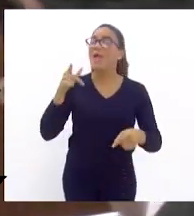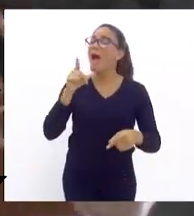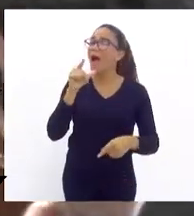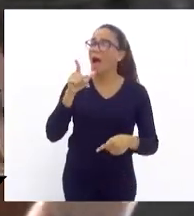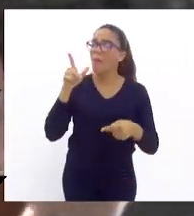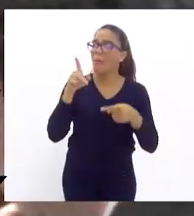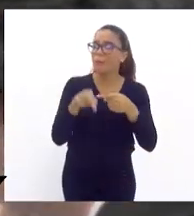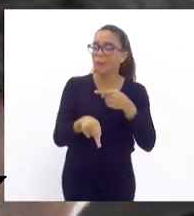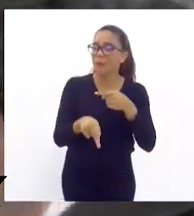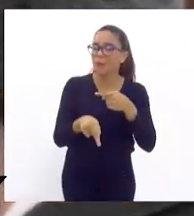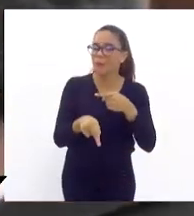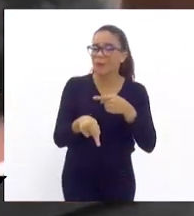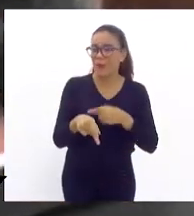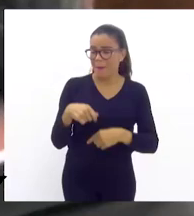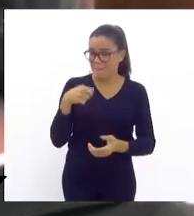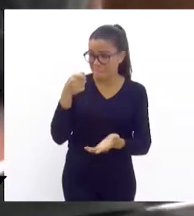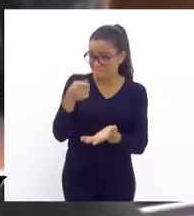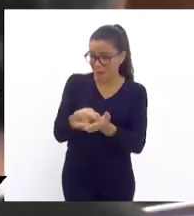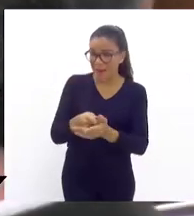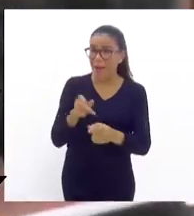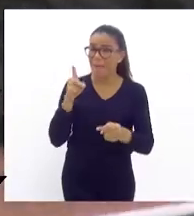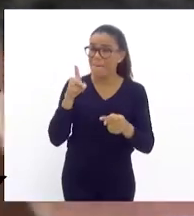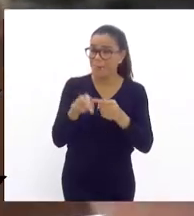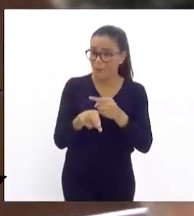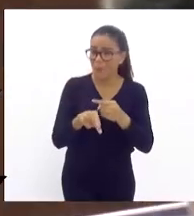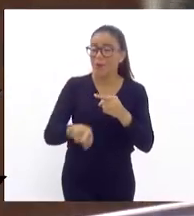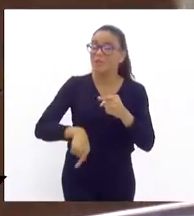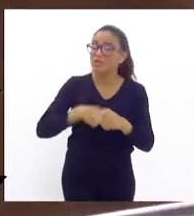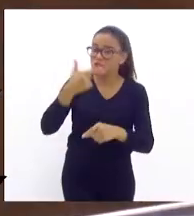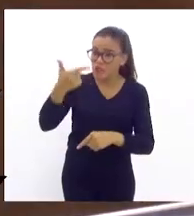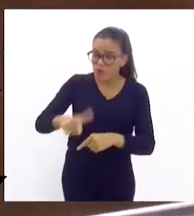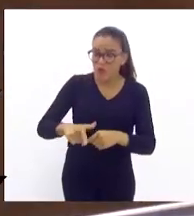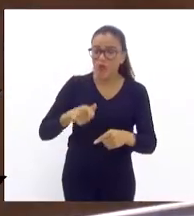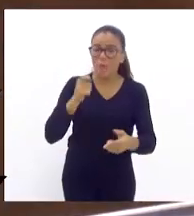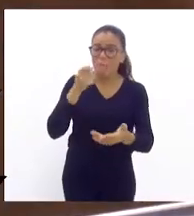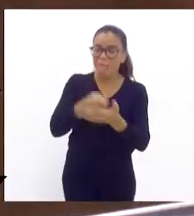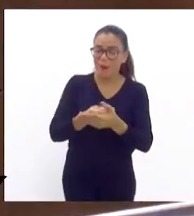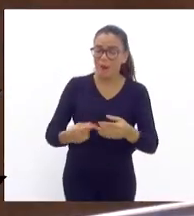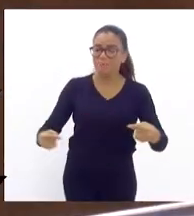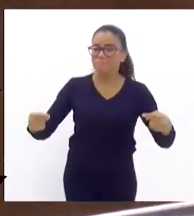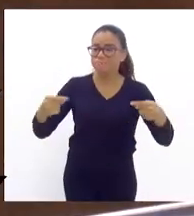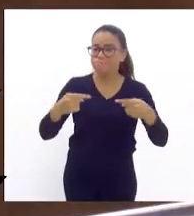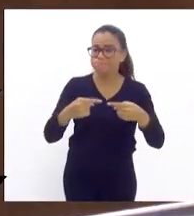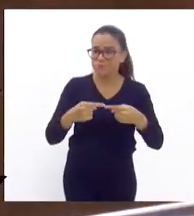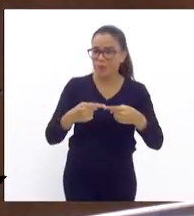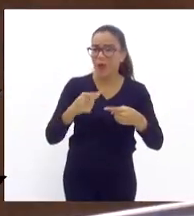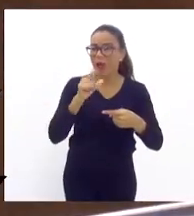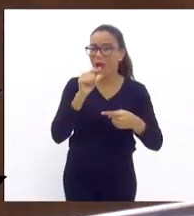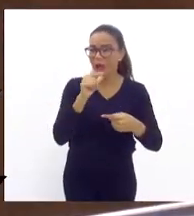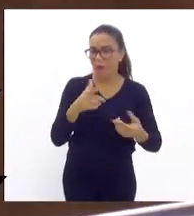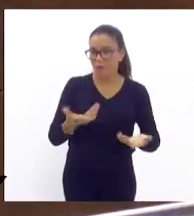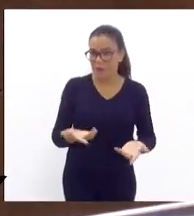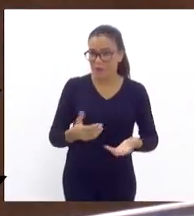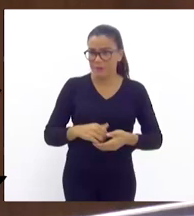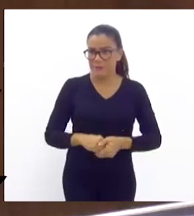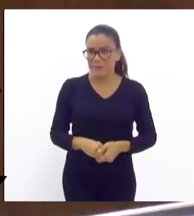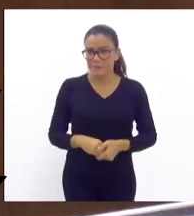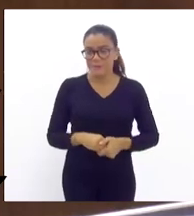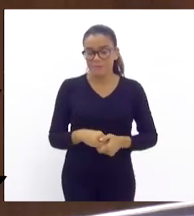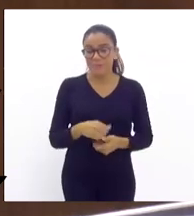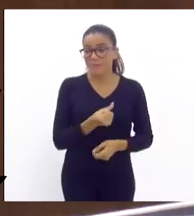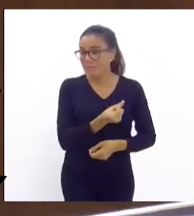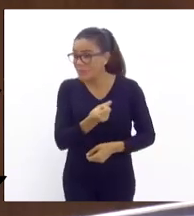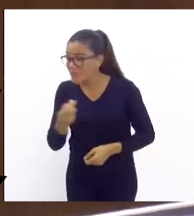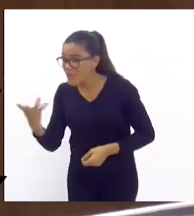pagar pelo corte e pela liga da água. Então, assim, são as demandas em mais quantidade, eu